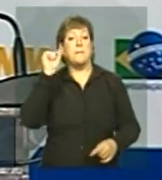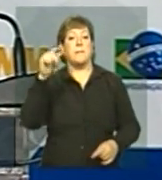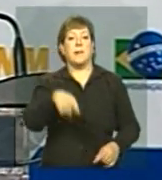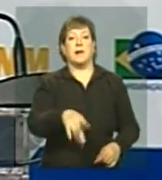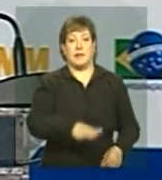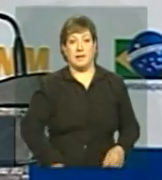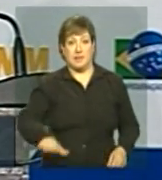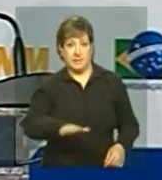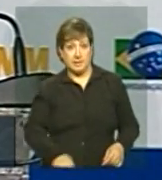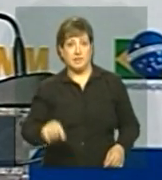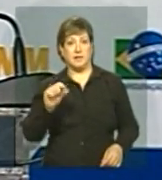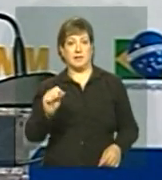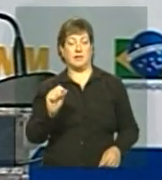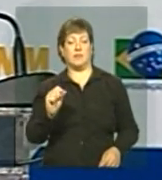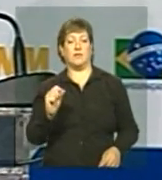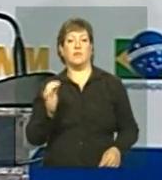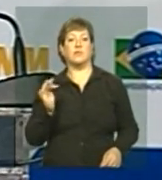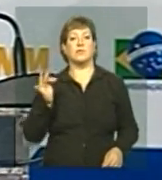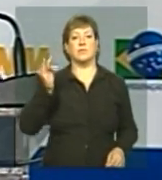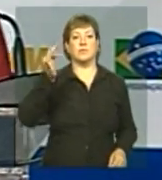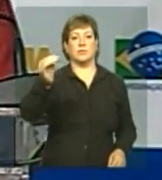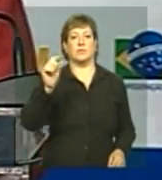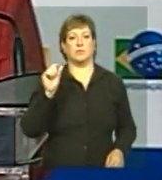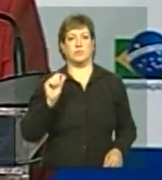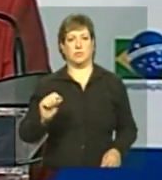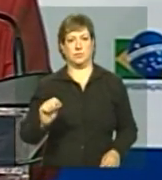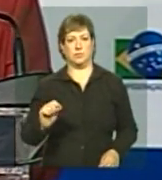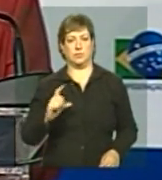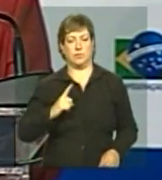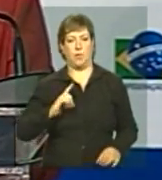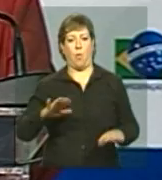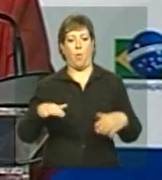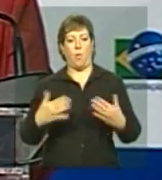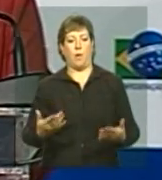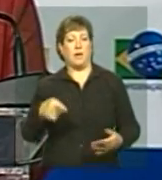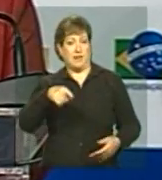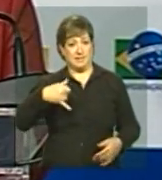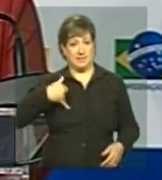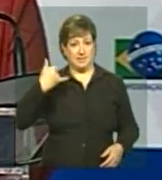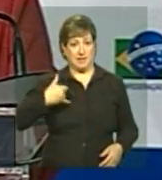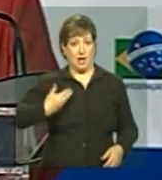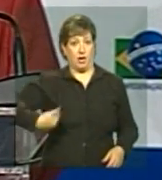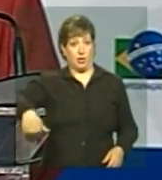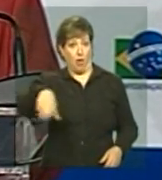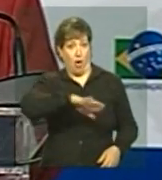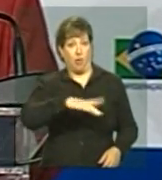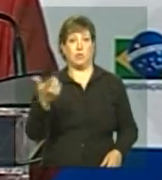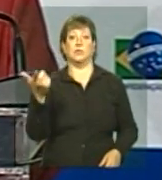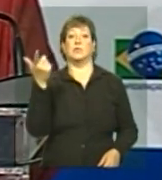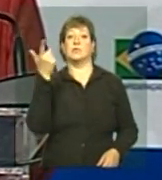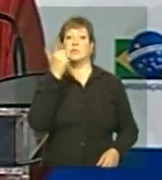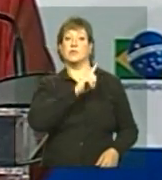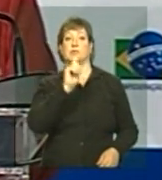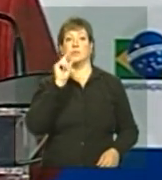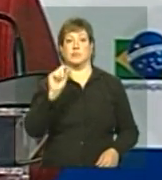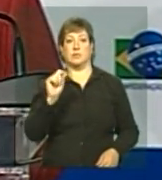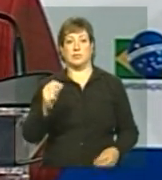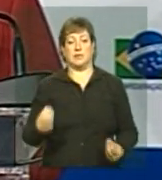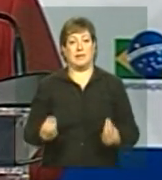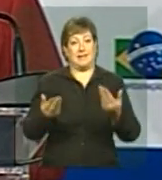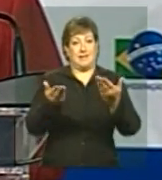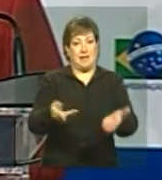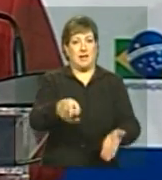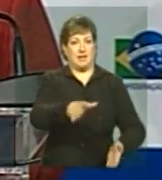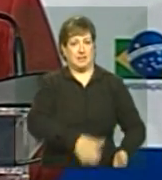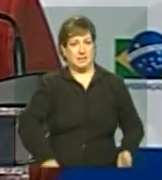que, nessa idade, quando nós conseguimos fornecer para a criança